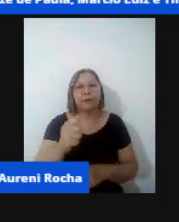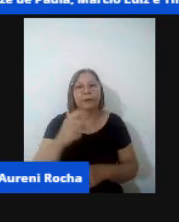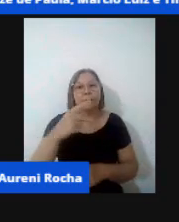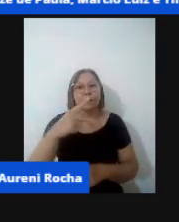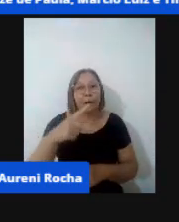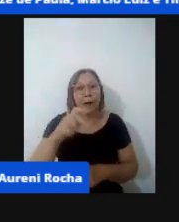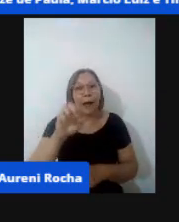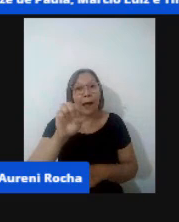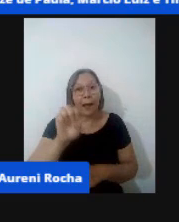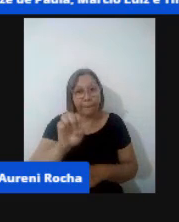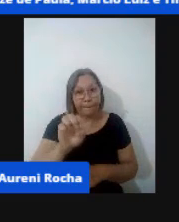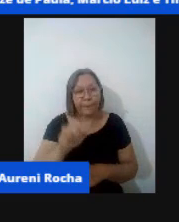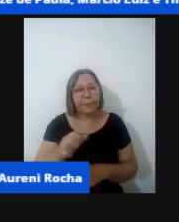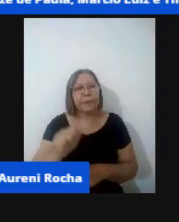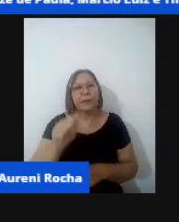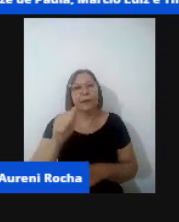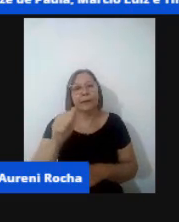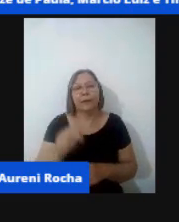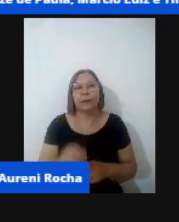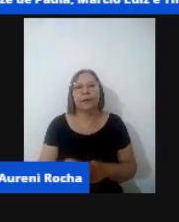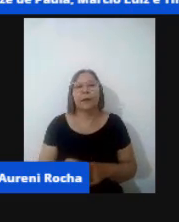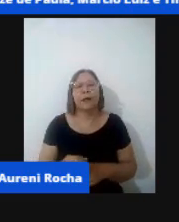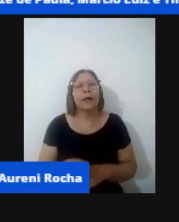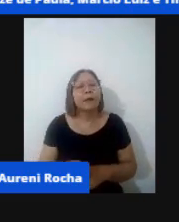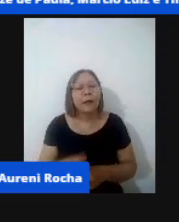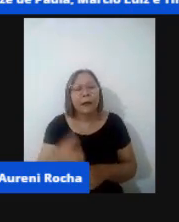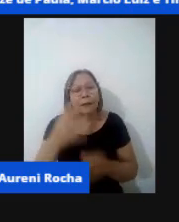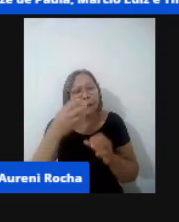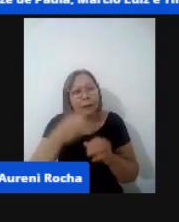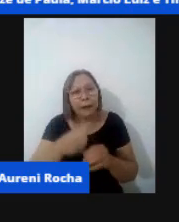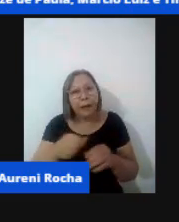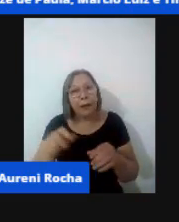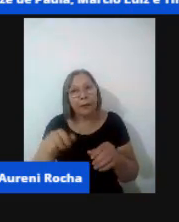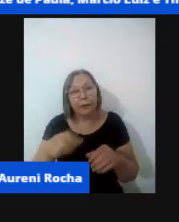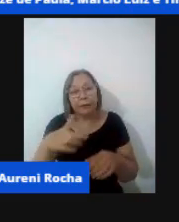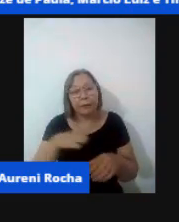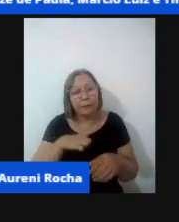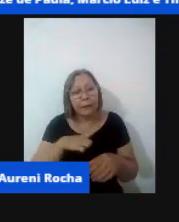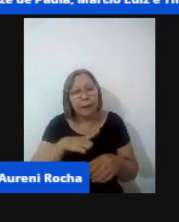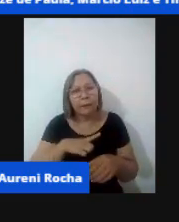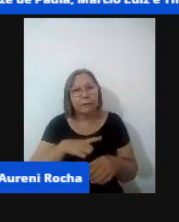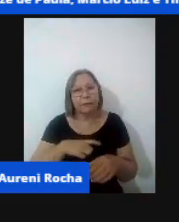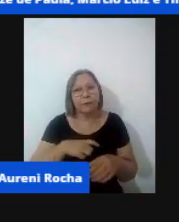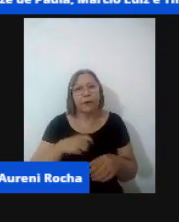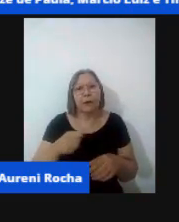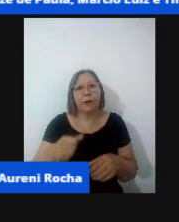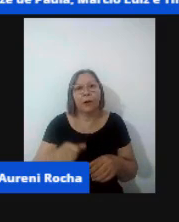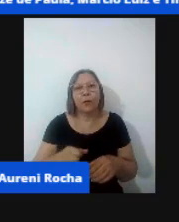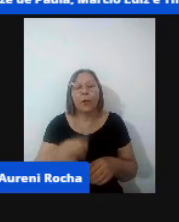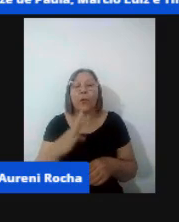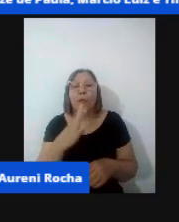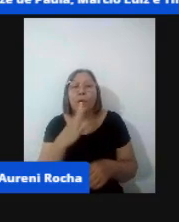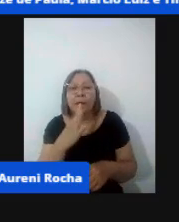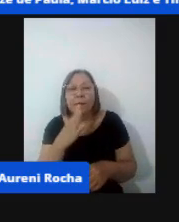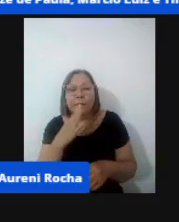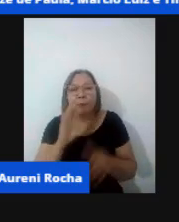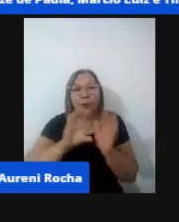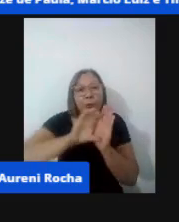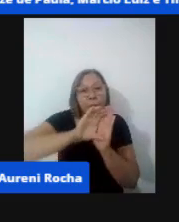dois aspectos extremamente importantes: o domínio do conteúdo e o conhecimento dentro